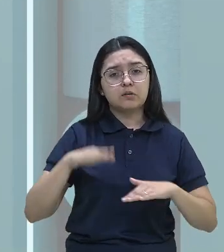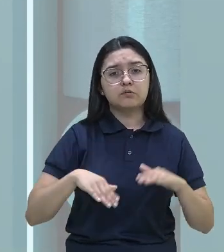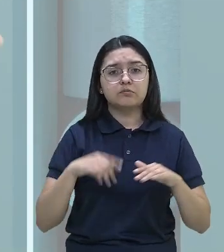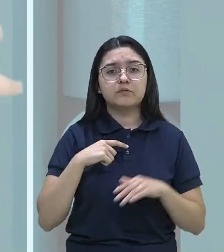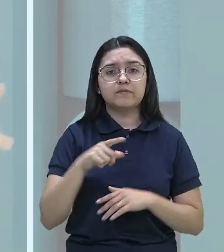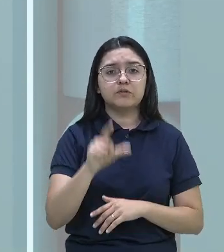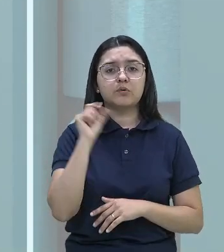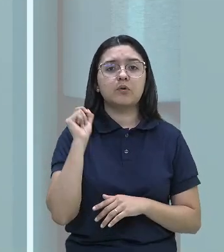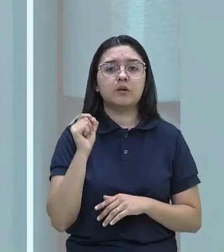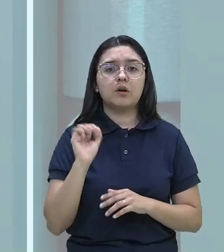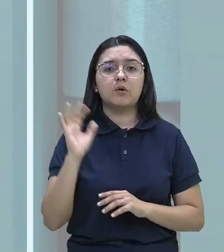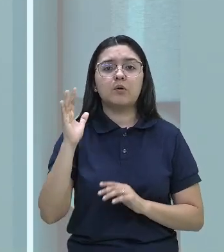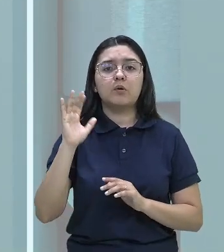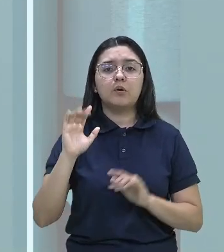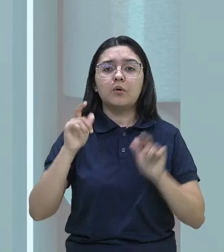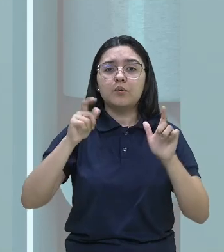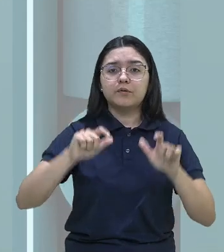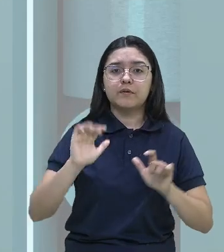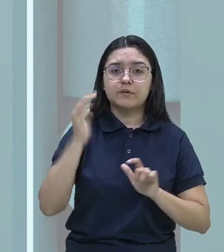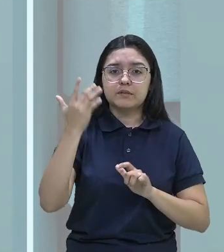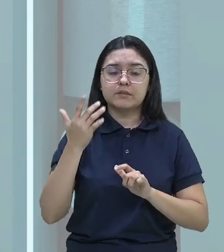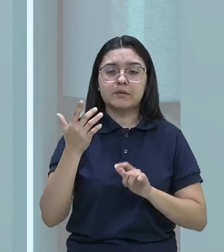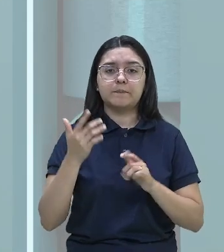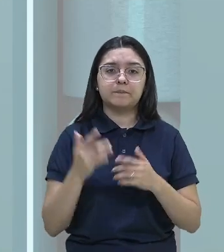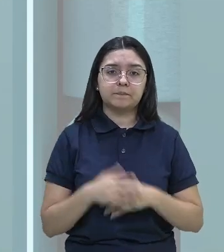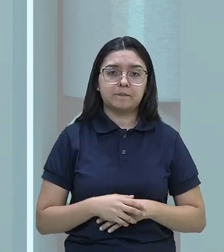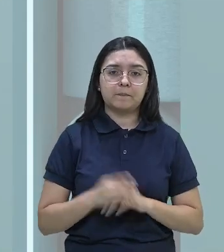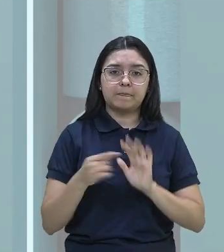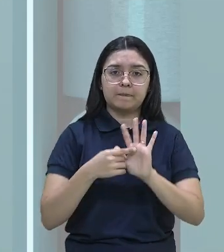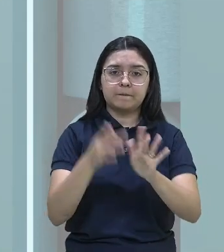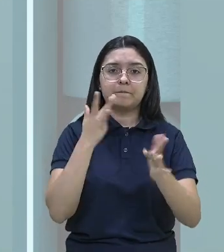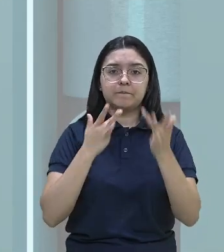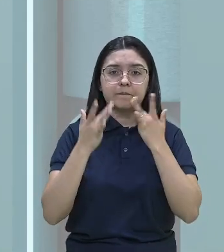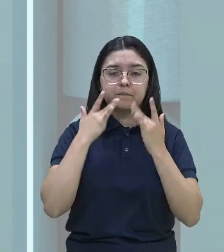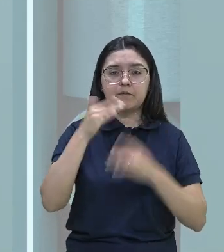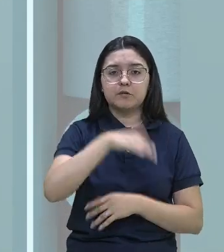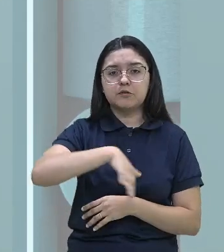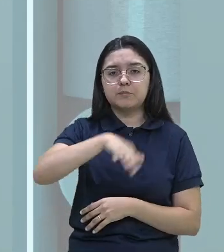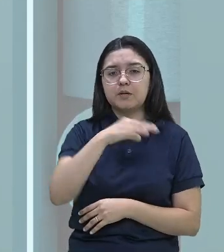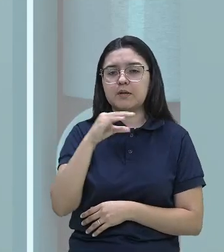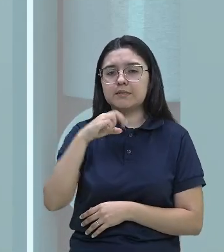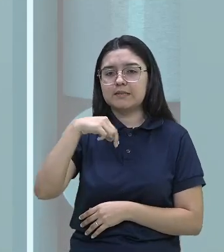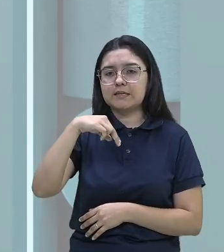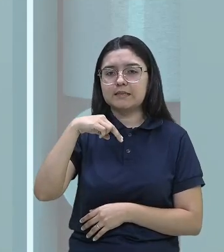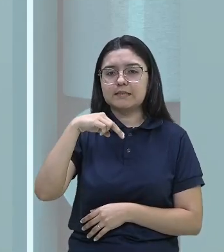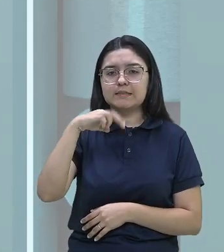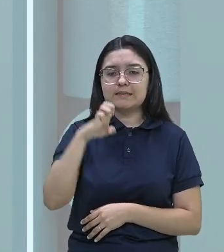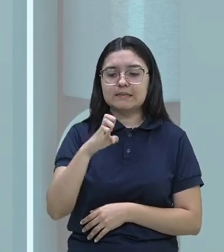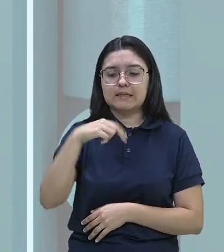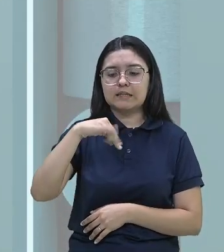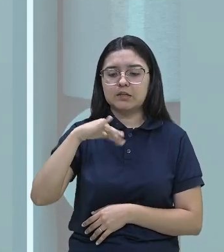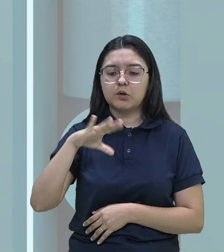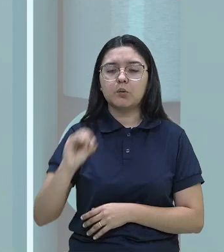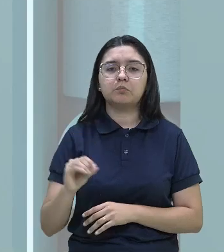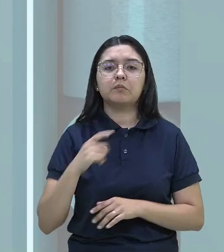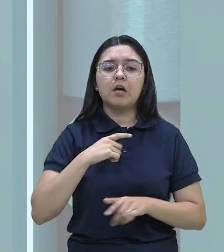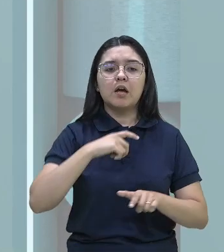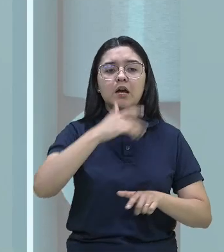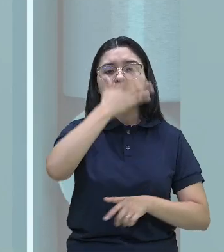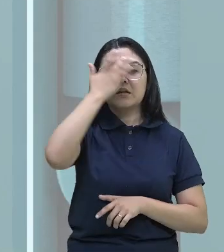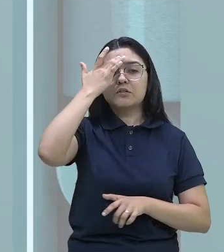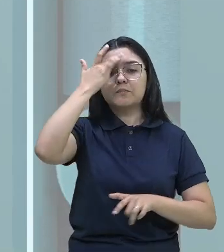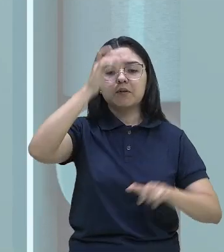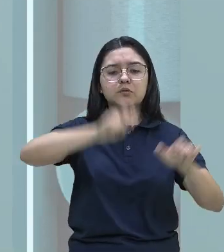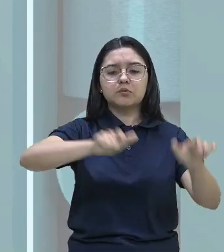vai acontecer a cena, esse ali vai ser o teu espaço cênico. E aonde vai ser a plateia? A plateia é onde as pessoas